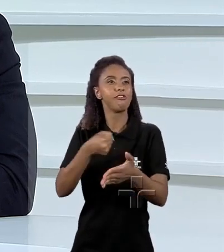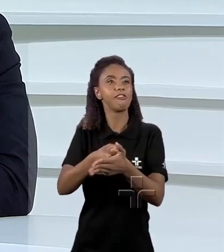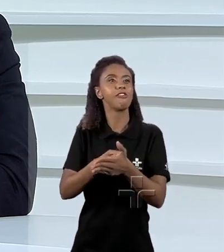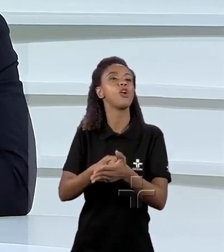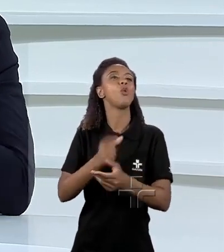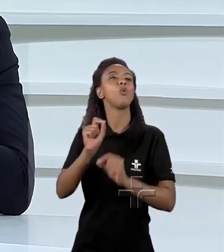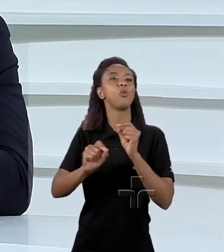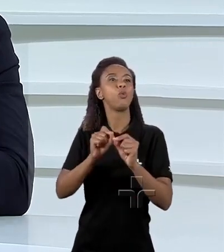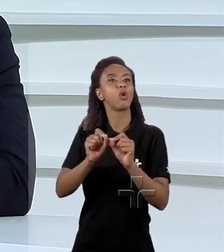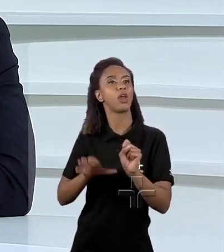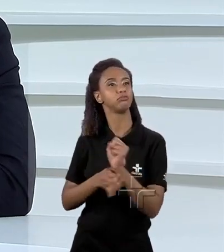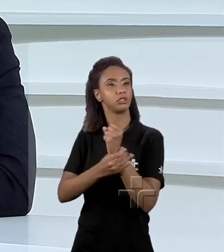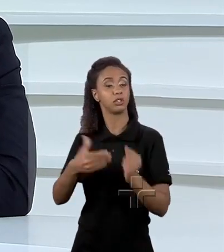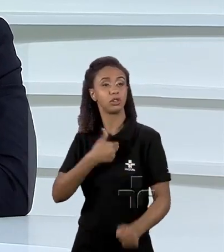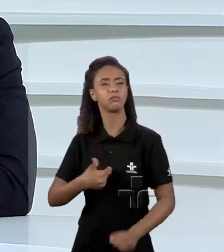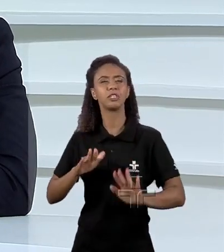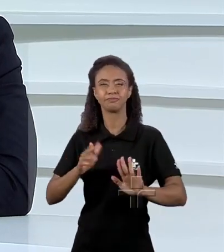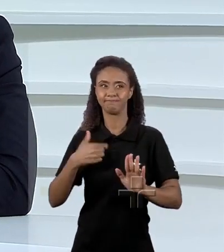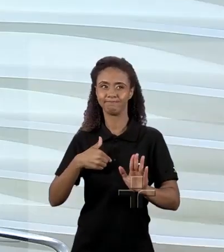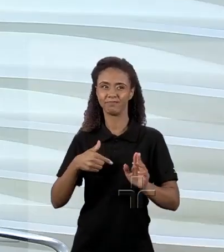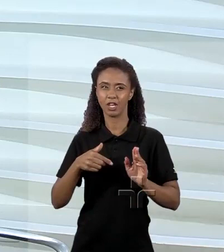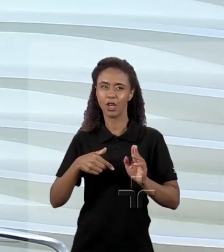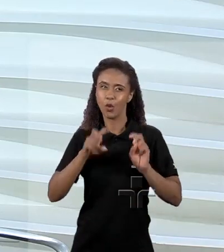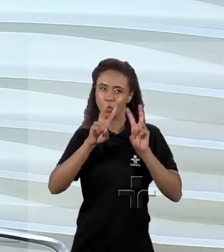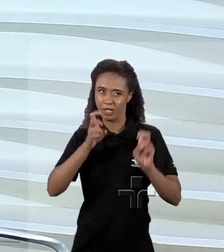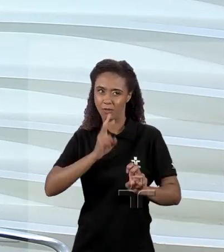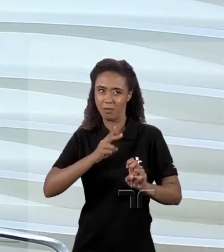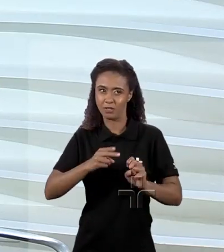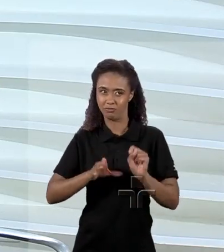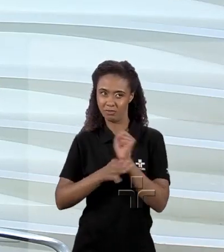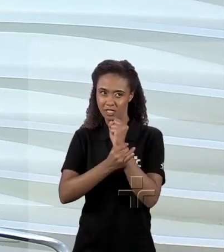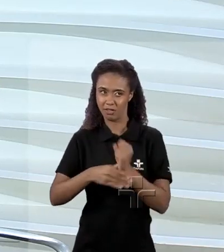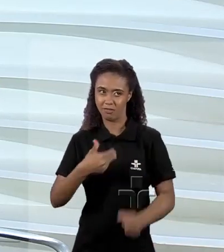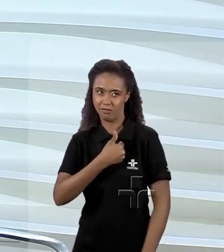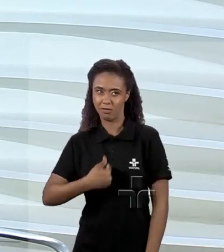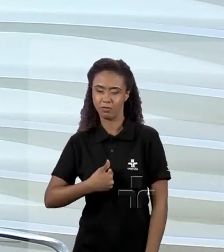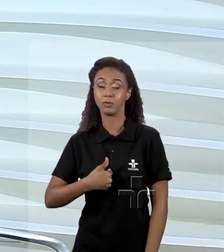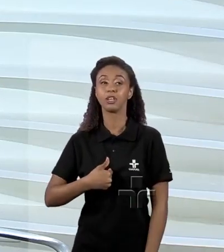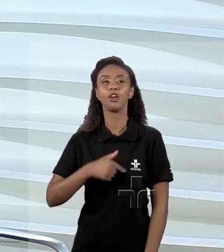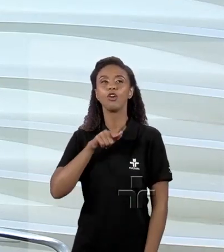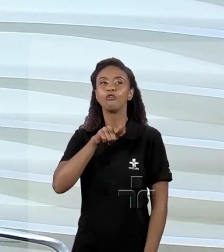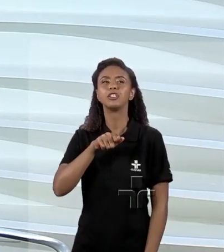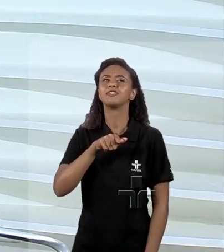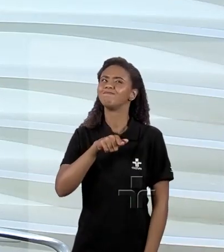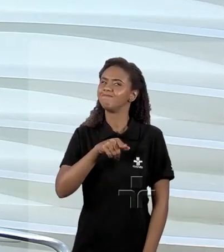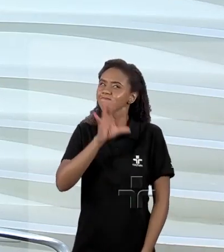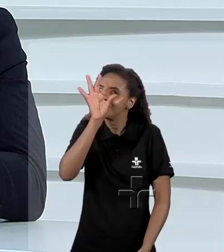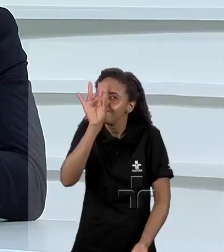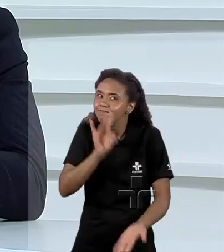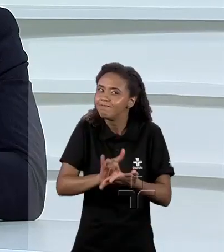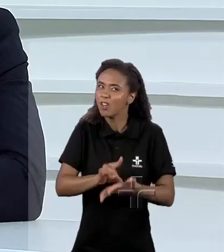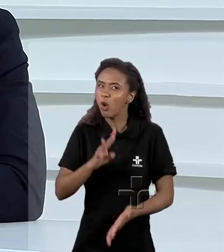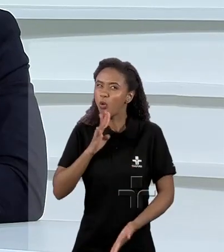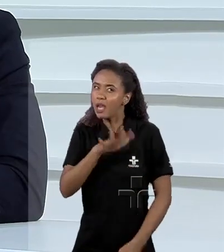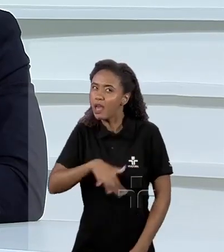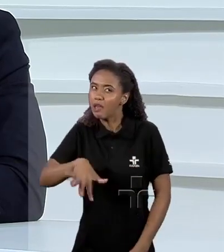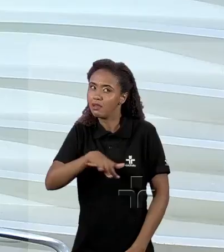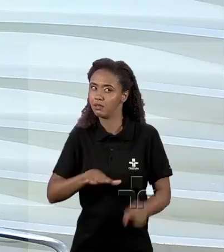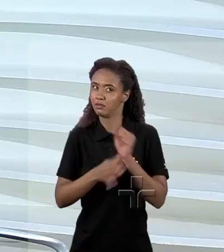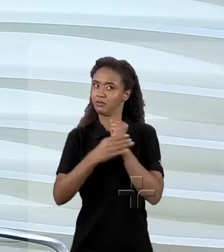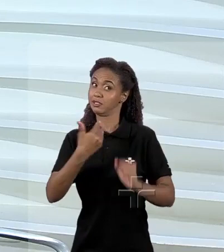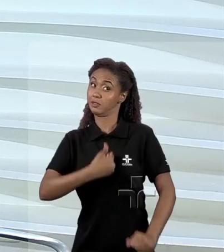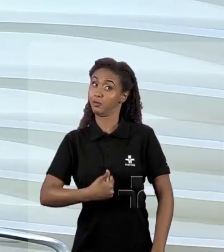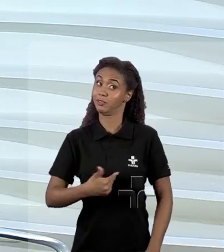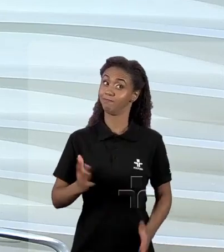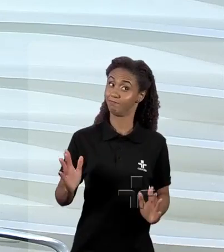Queria perguntar para o senhor, na questão da segurança pública, o senhor tem falado bastante disso, mas o senhor tem conhecimento, o senhor conhece segurança pública?